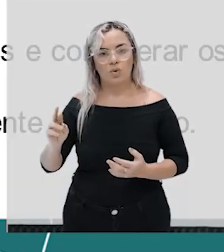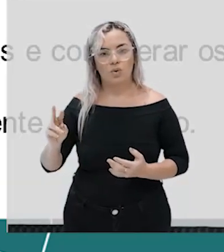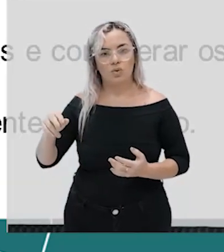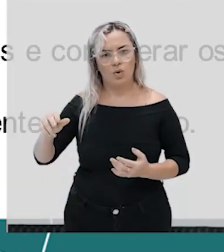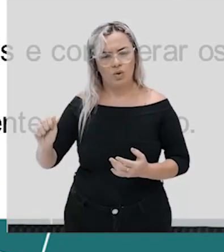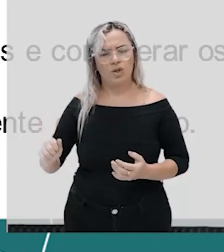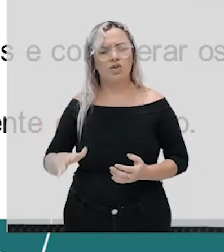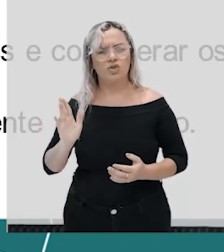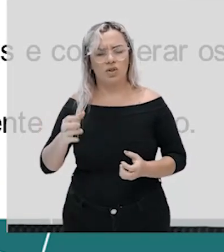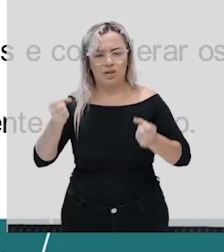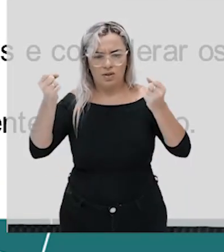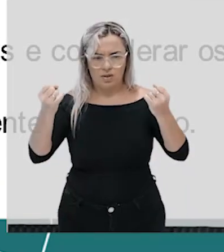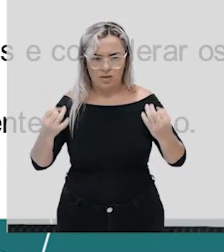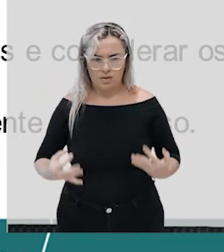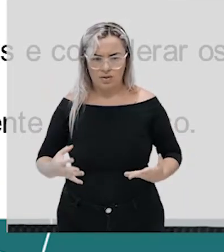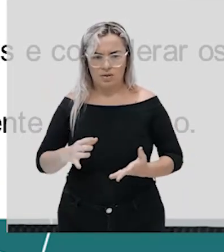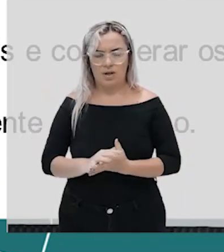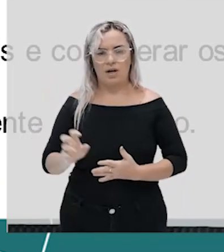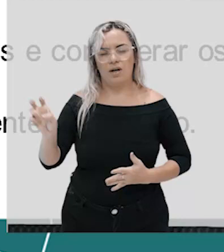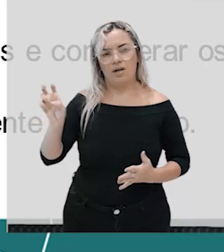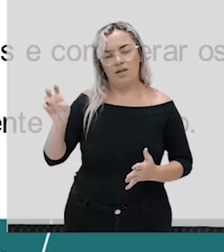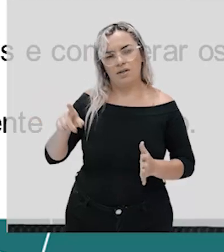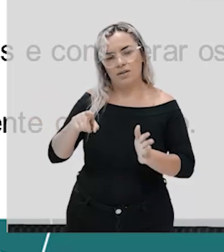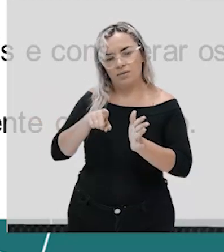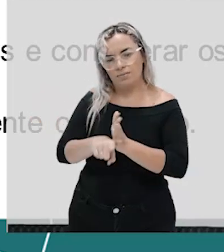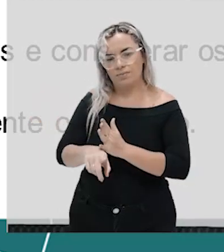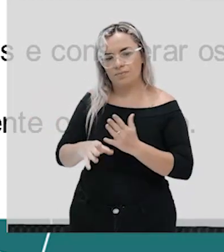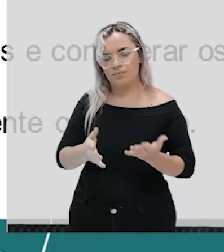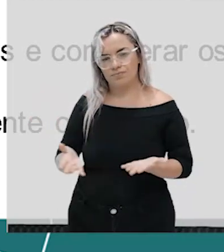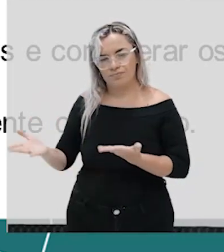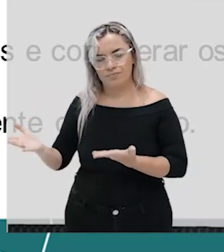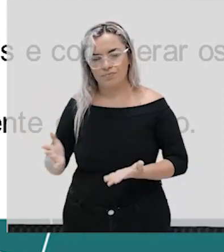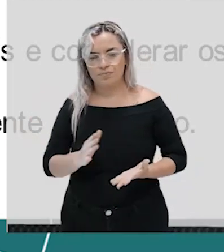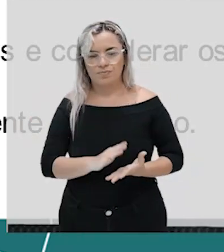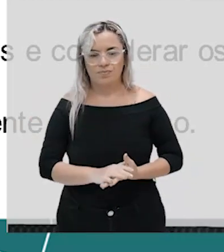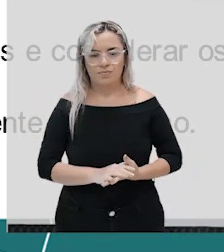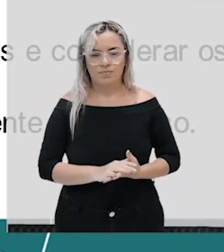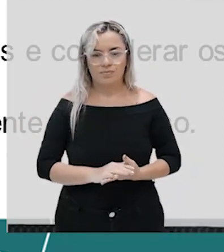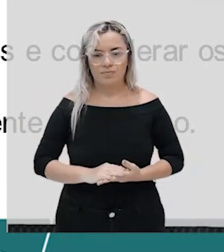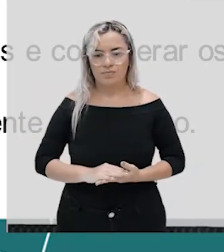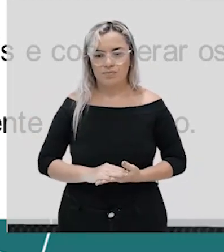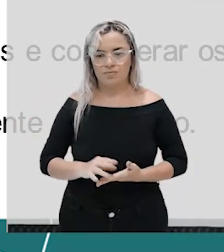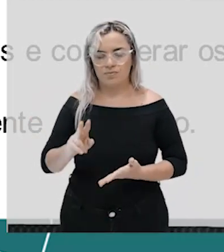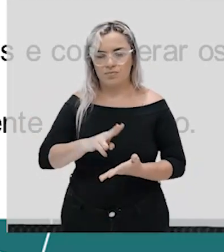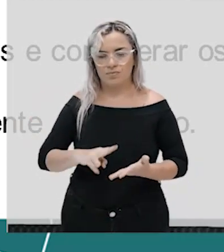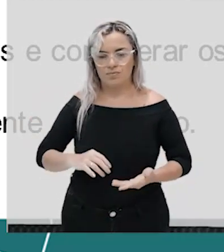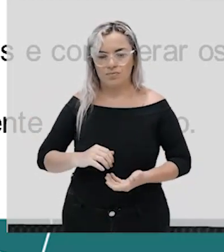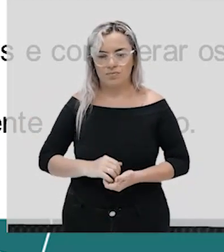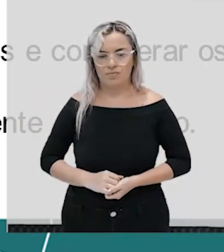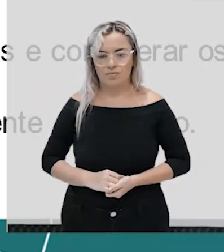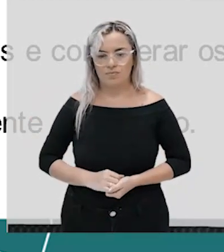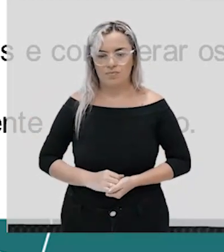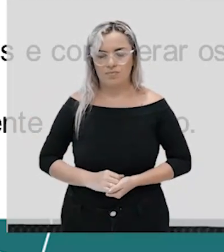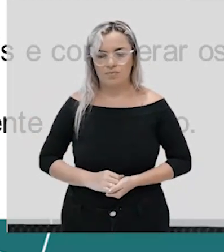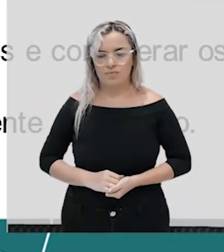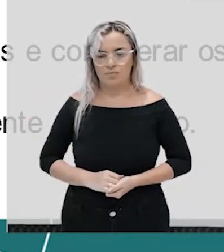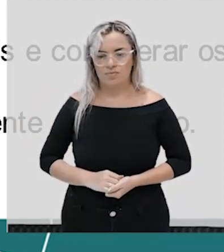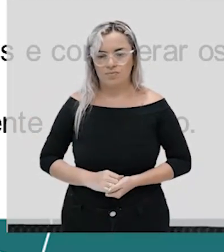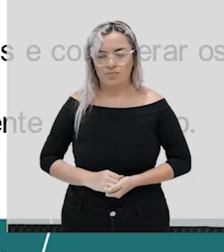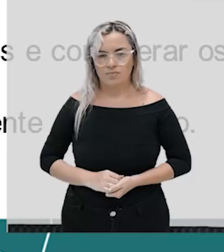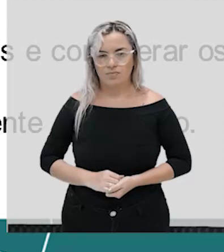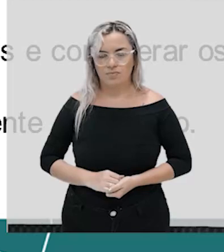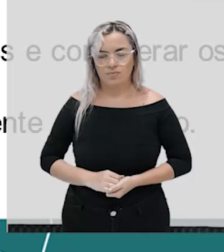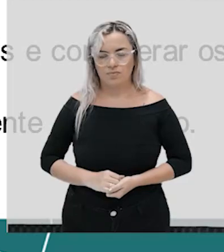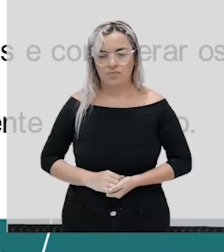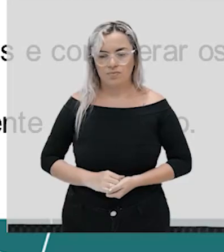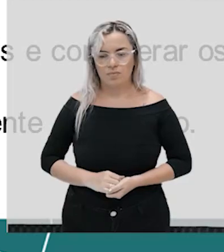falar. E mais uma questão, acho que dá tempo para a gente encerrar essa aula. Nas questões abaixo ocorrem espaços vazios. Para serem preenchidos, né, você